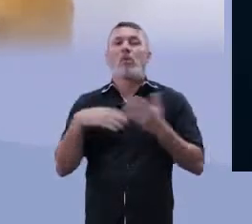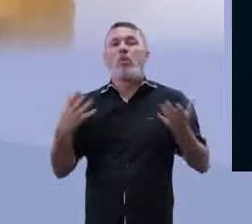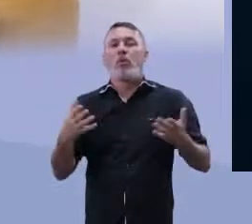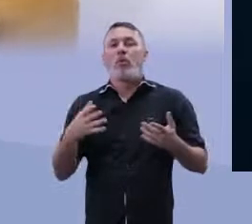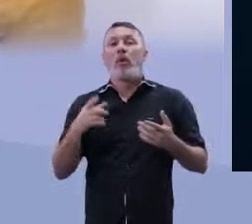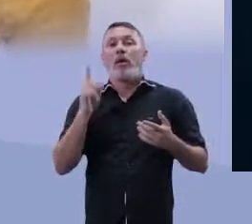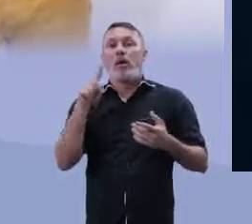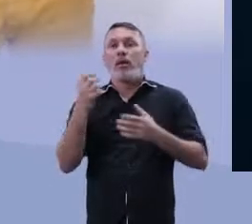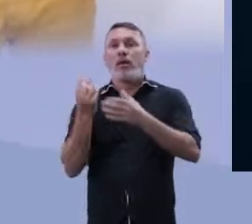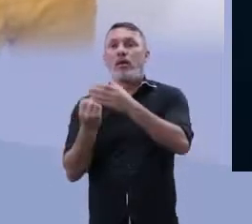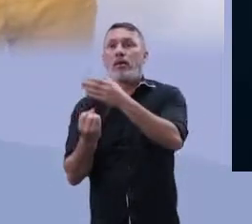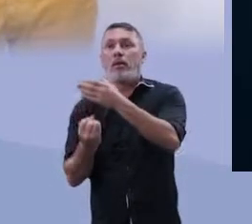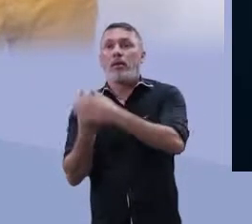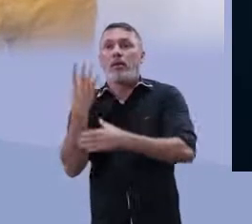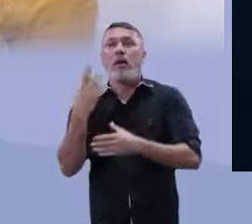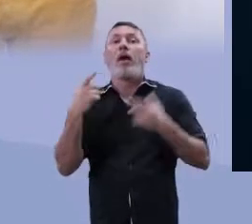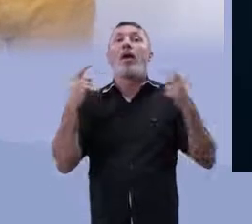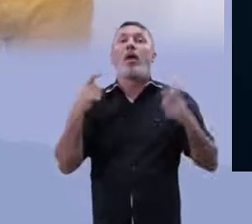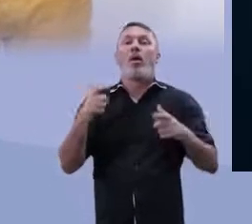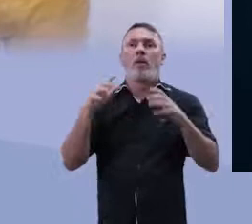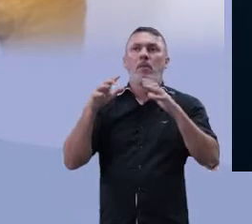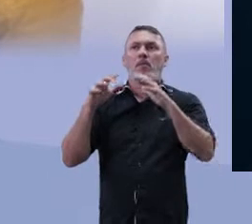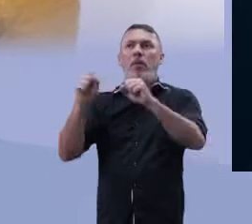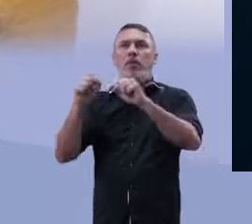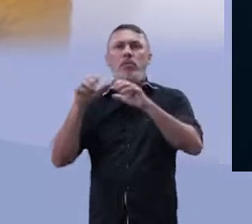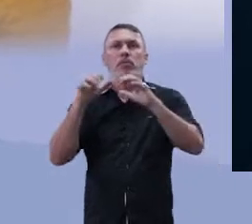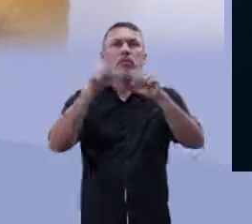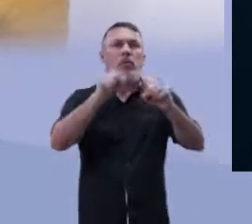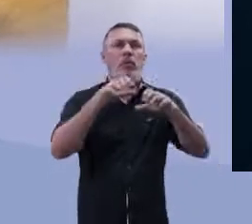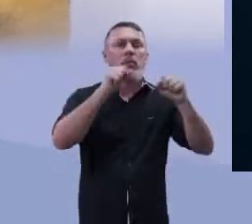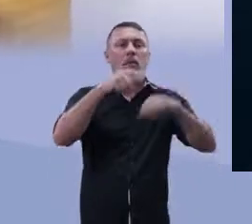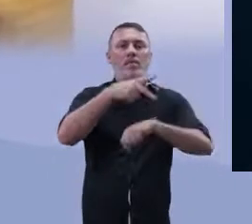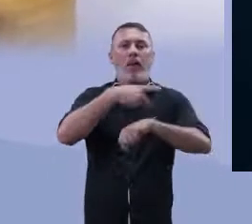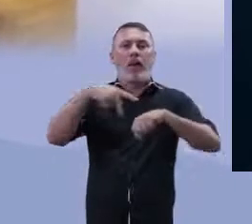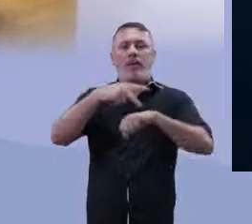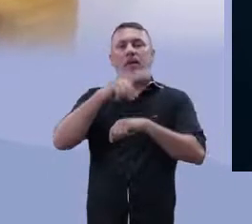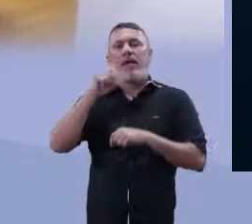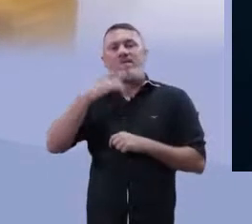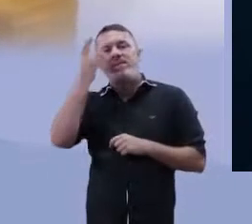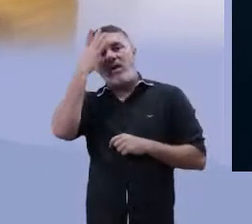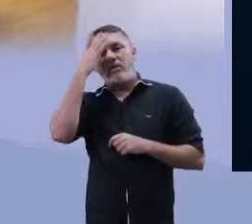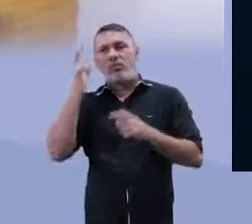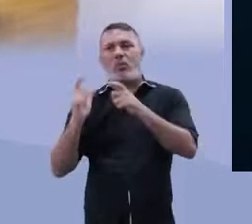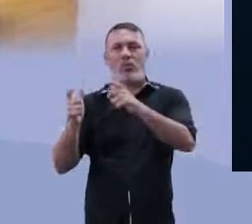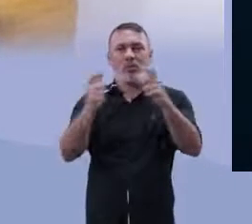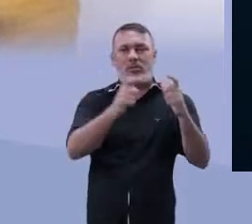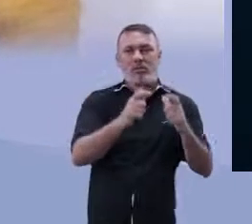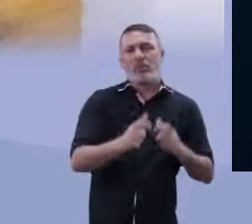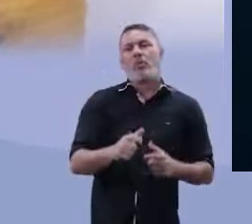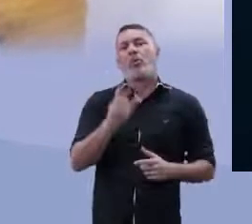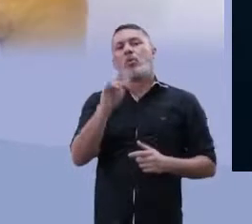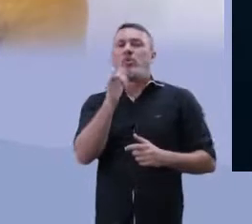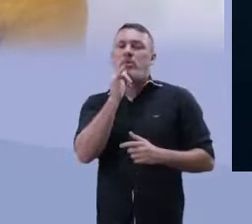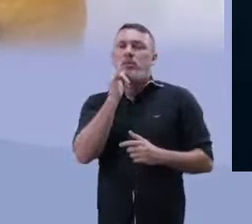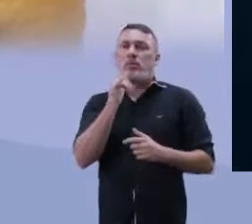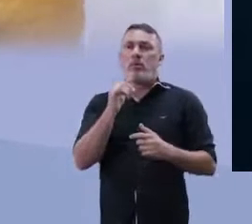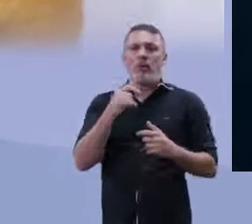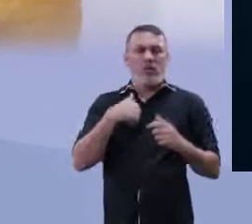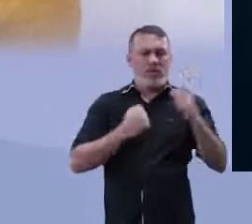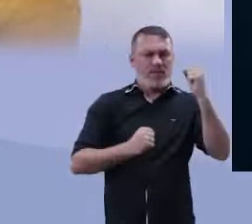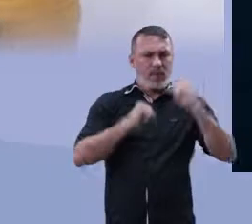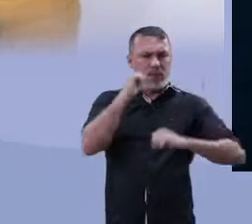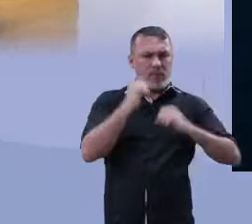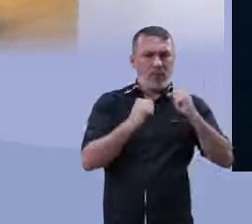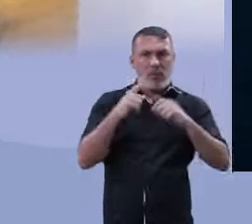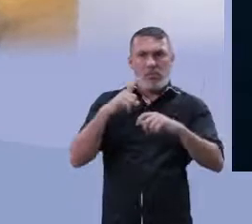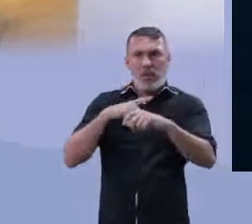países onde eles encontram facilidades. Isso quer dizer o quê? Ou seja, se instalar onde você tem uma mão de obra